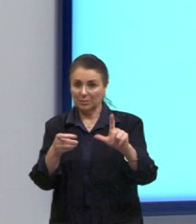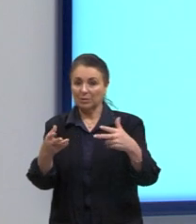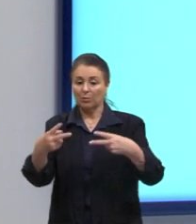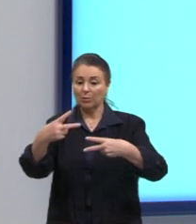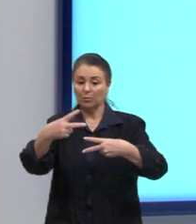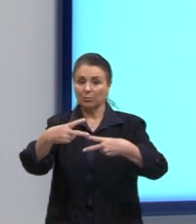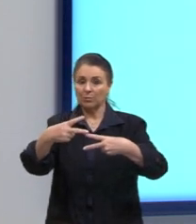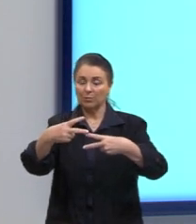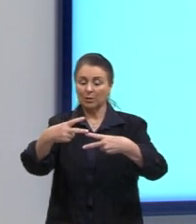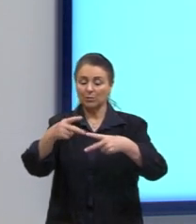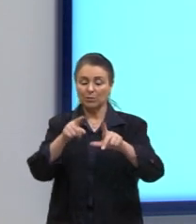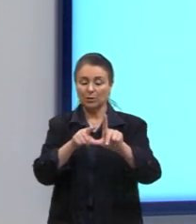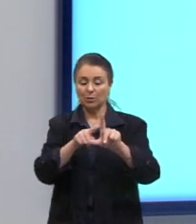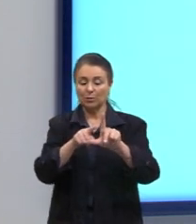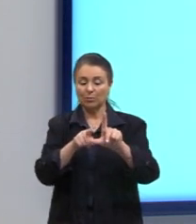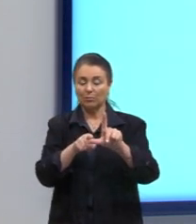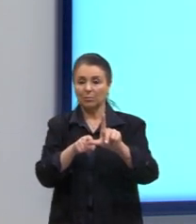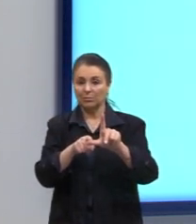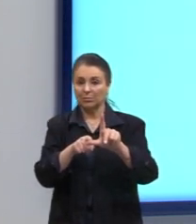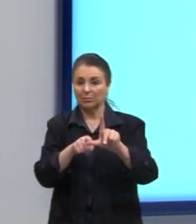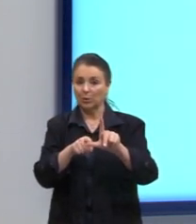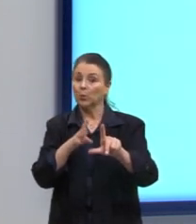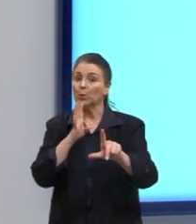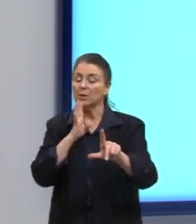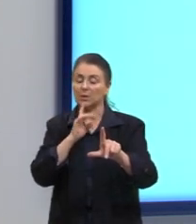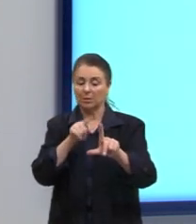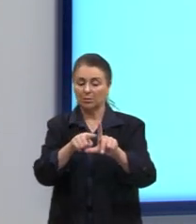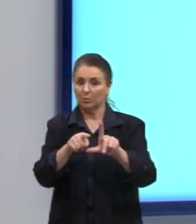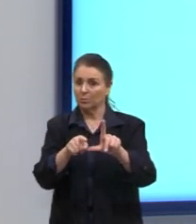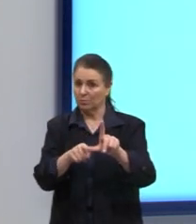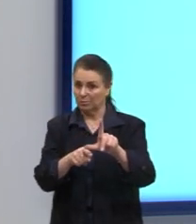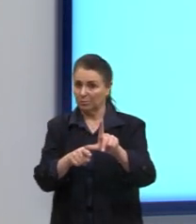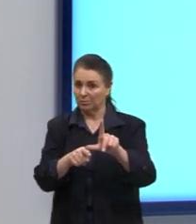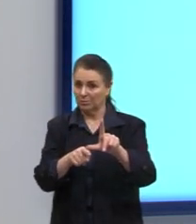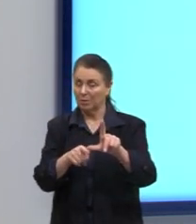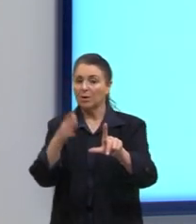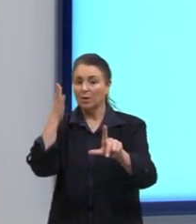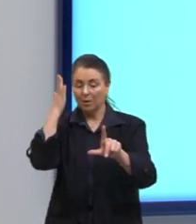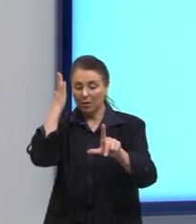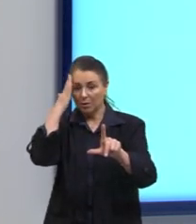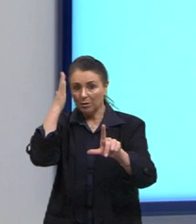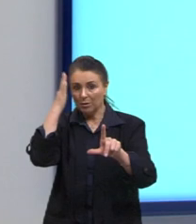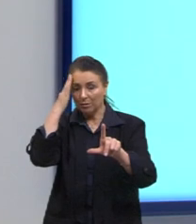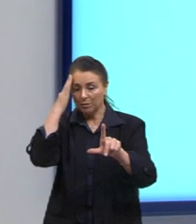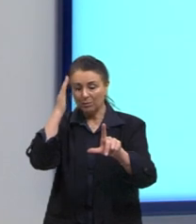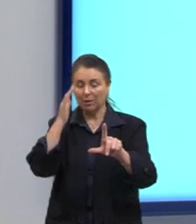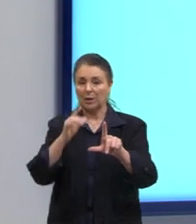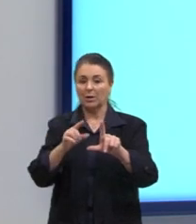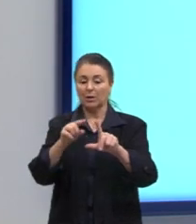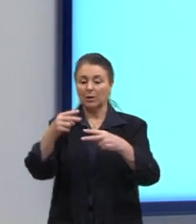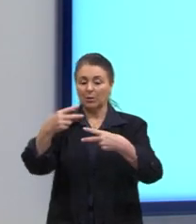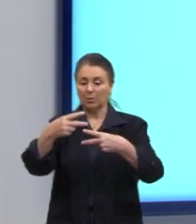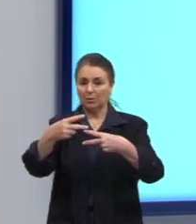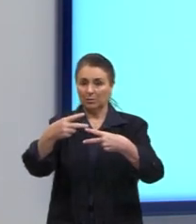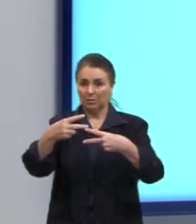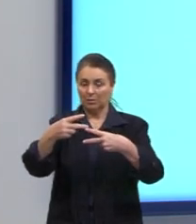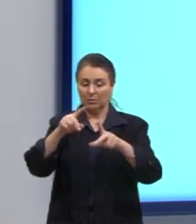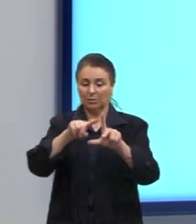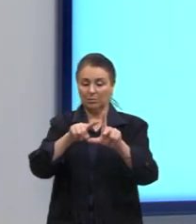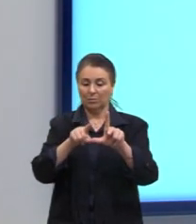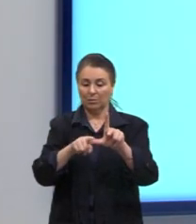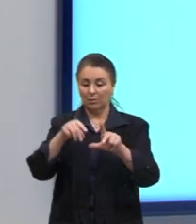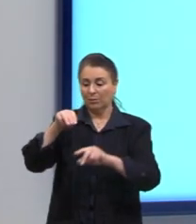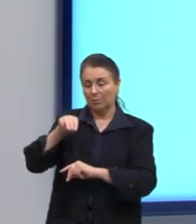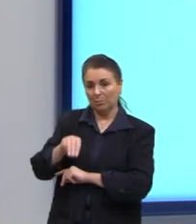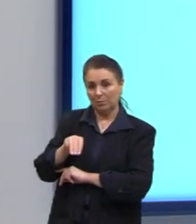se eu conheço o ângulo eu consigo determinar o coeficiente angular que é o m o